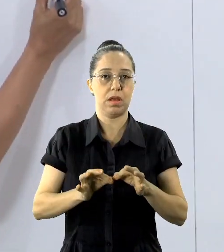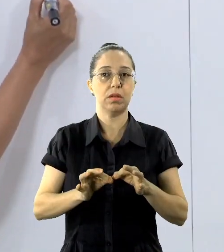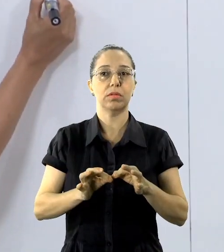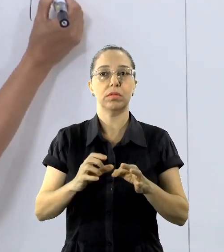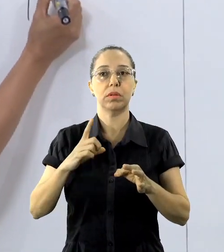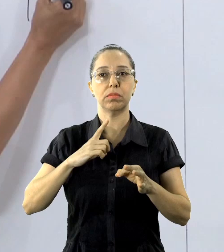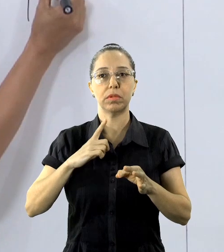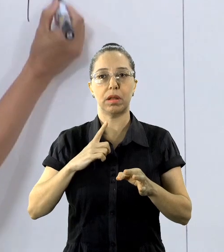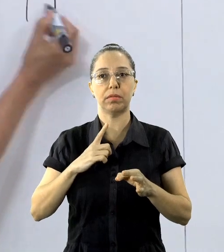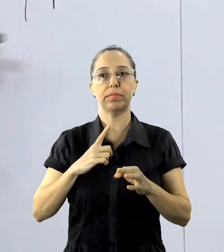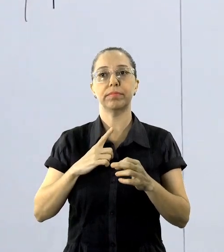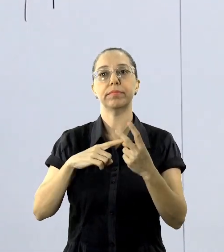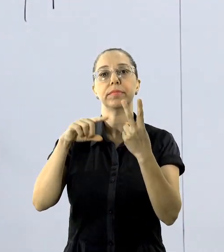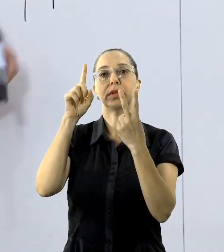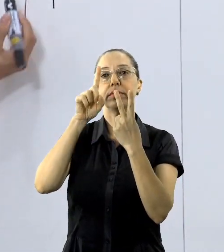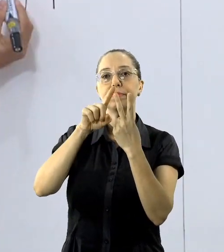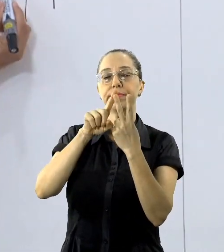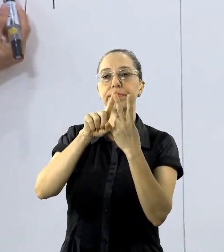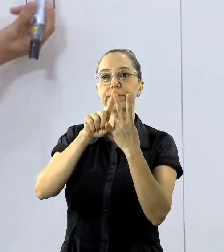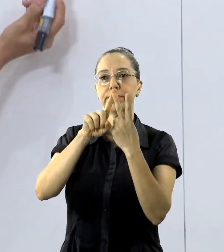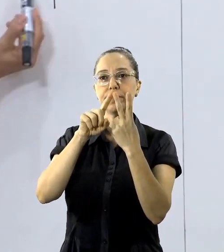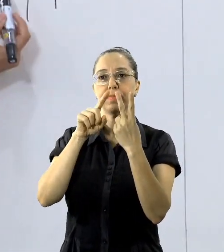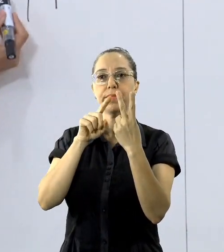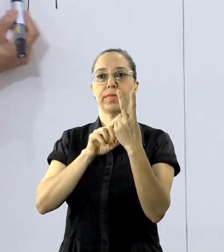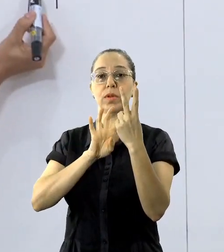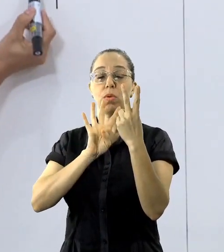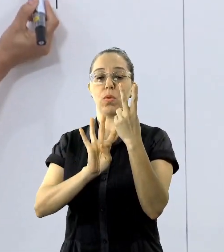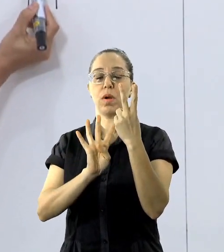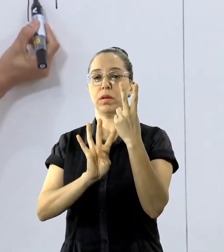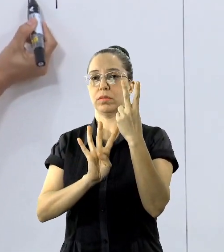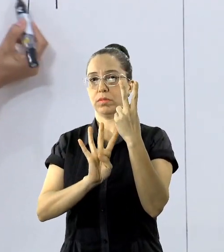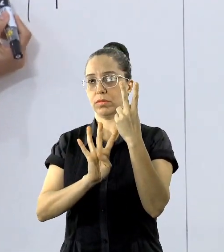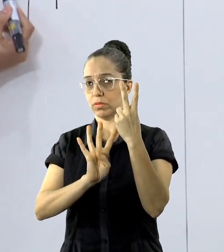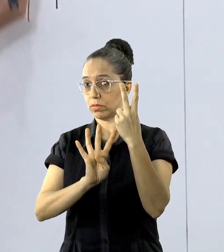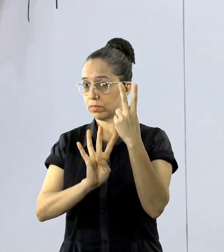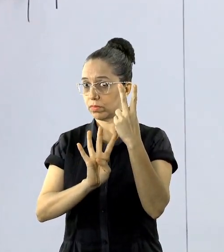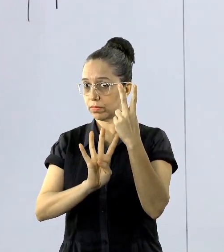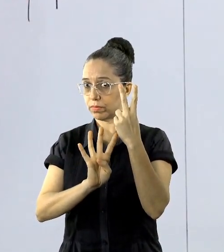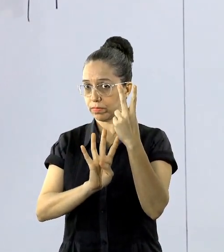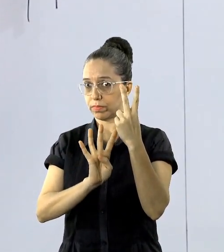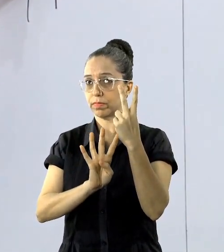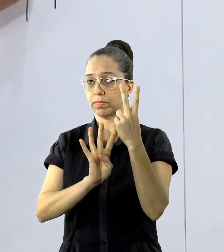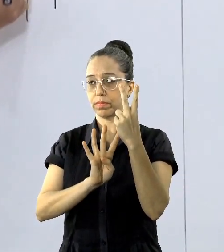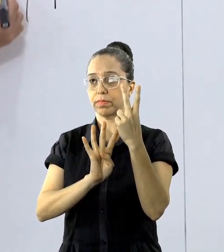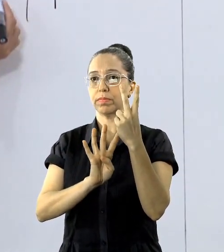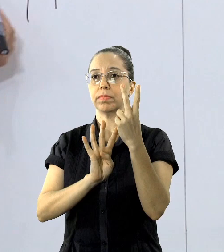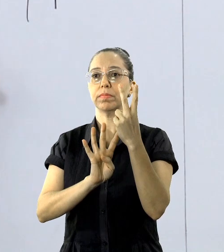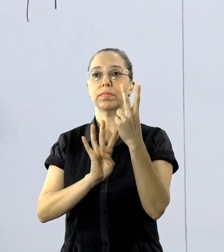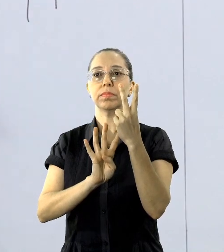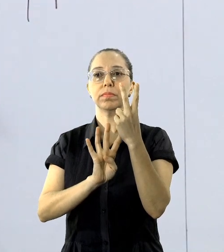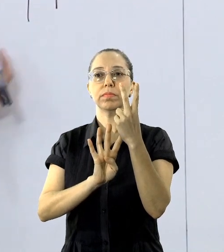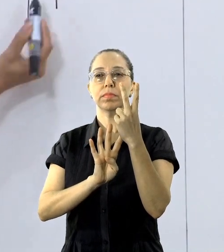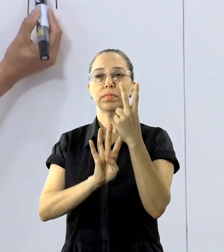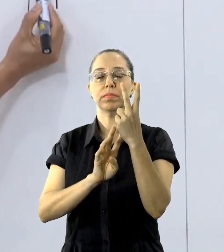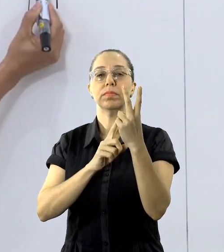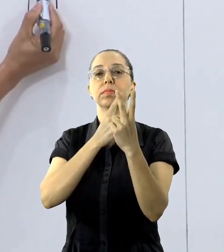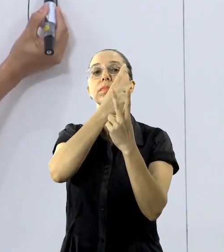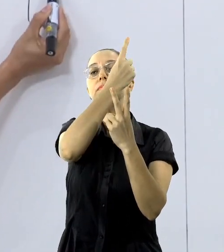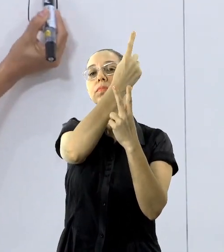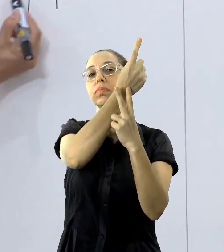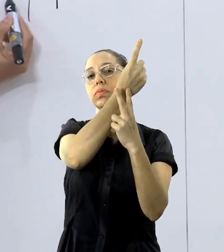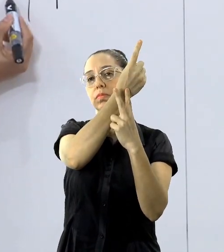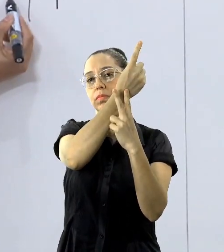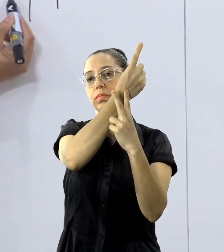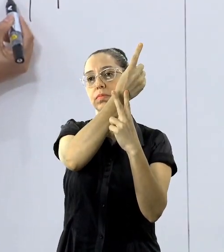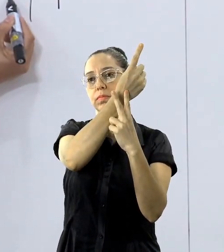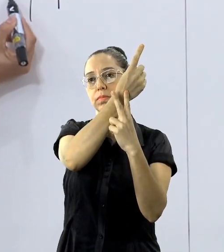Só que você não pode colocar as 14 unidades aqui. Você teria que usar uma dezena. E